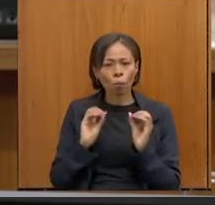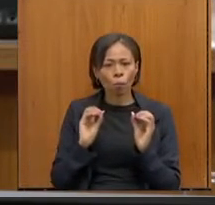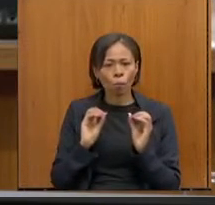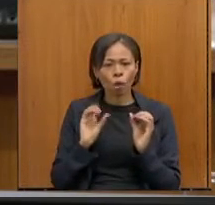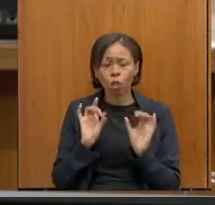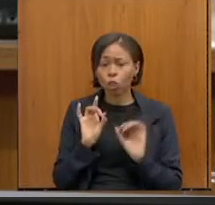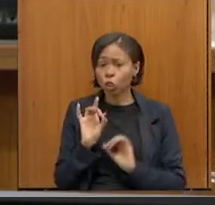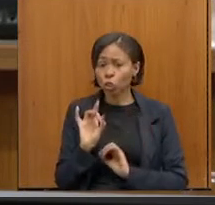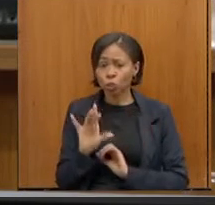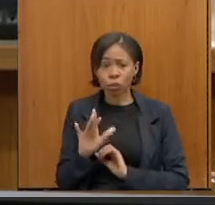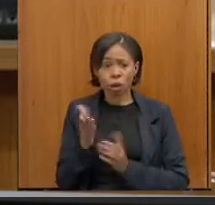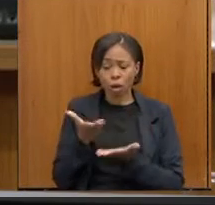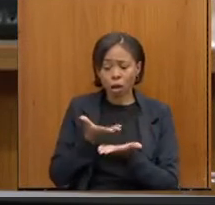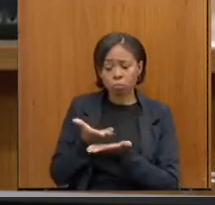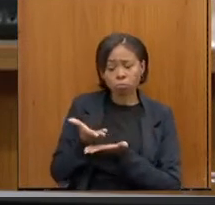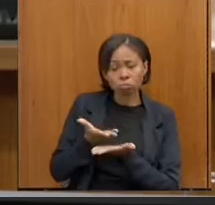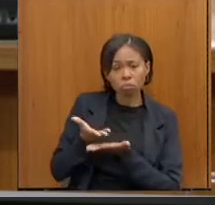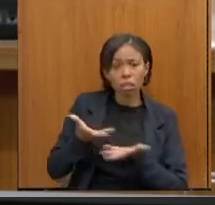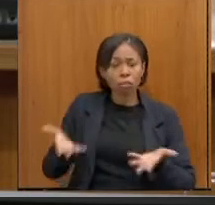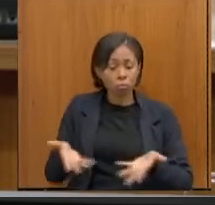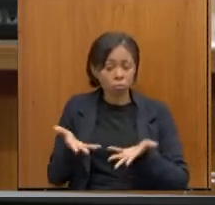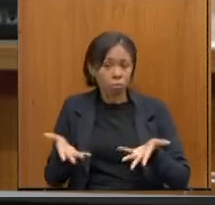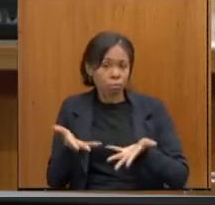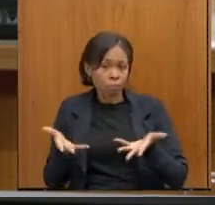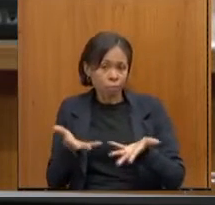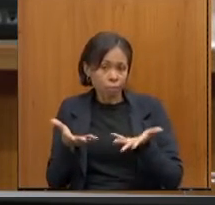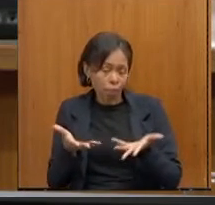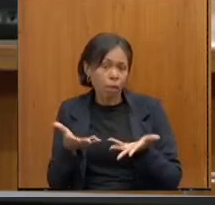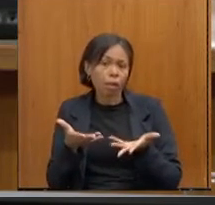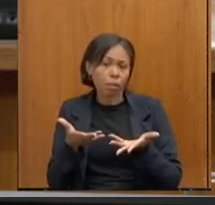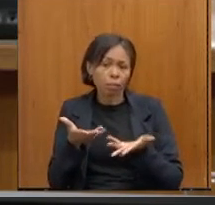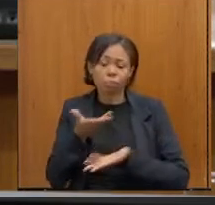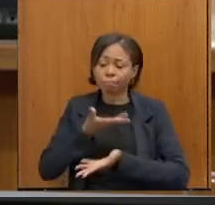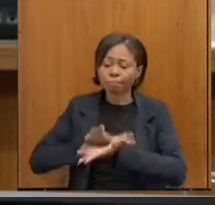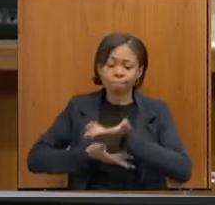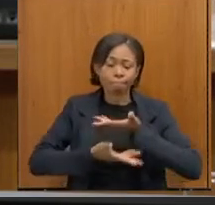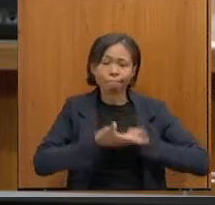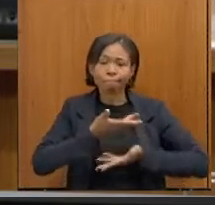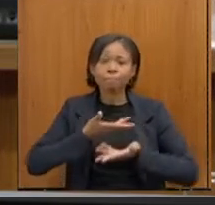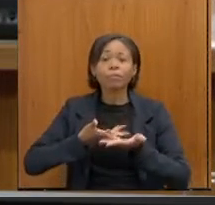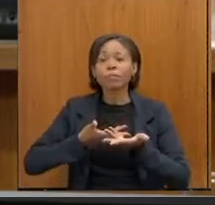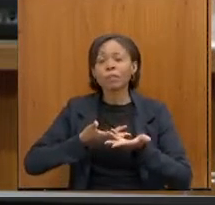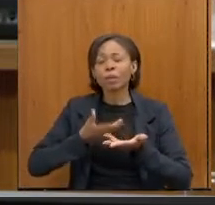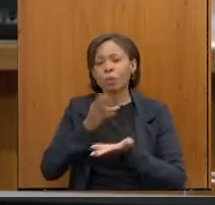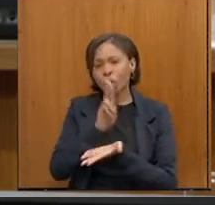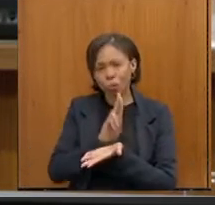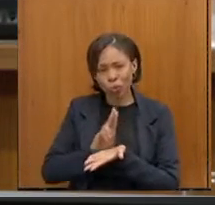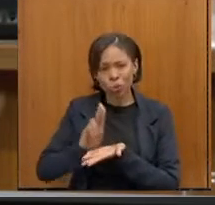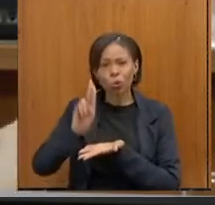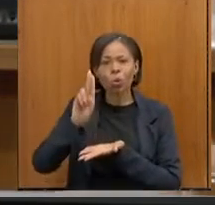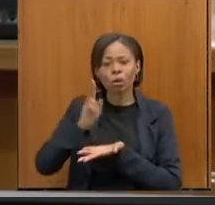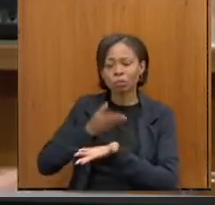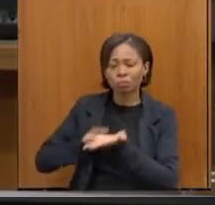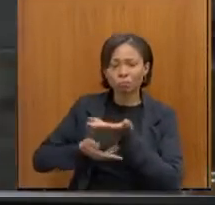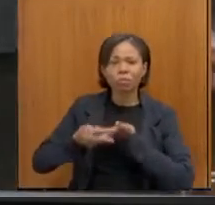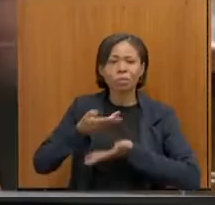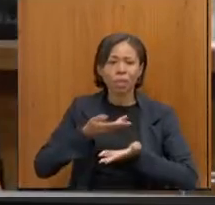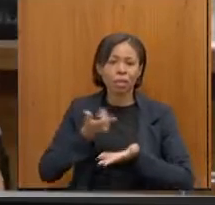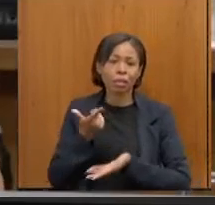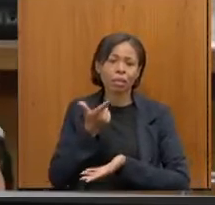articulação mobilização e interação com academia e a gente está conseguindo